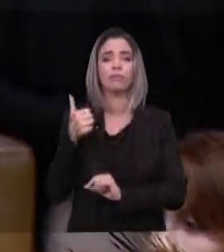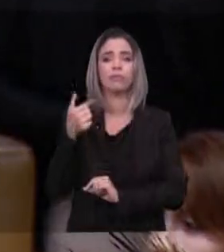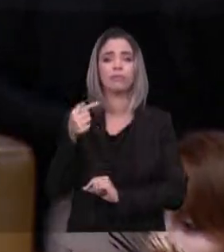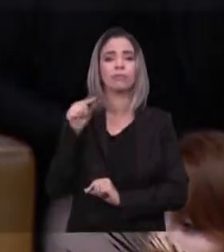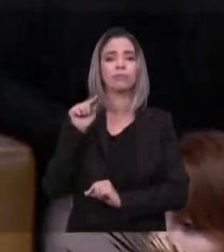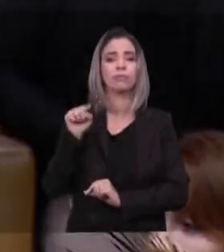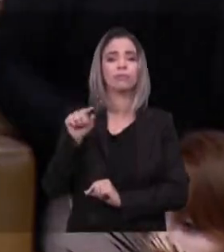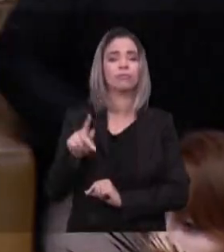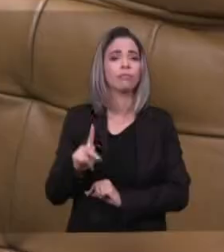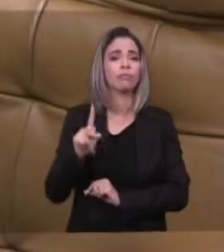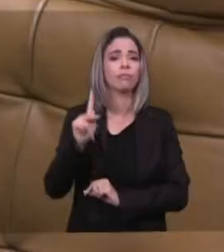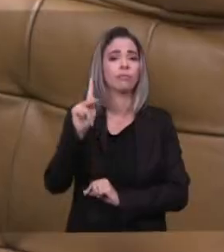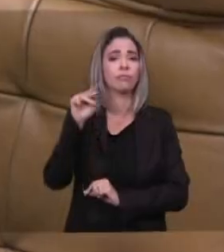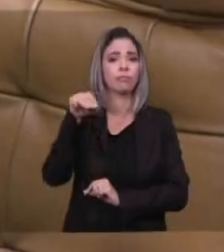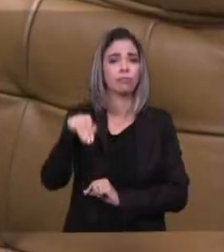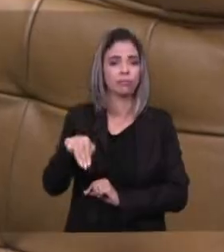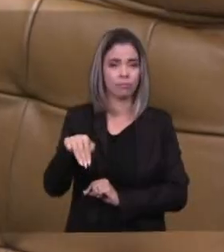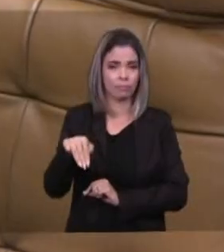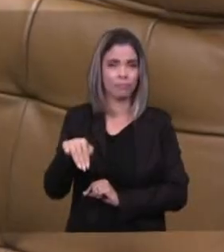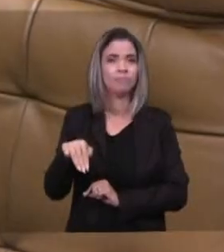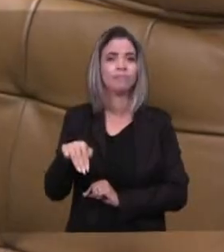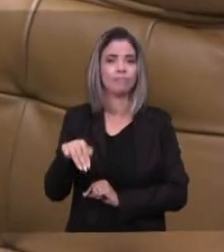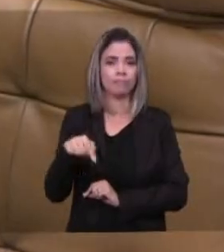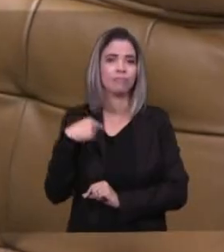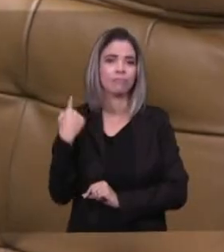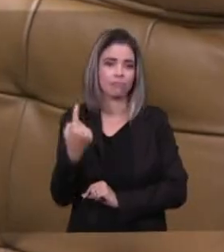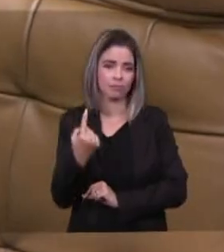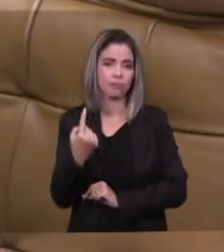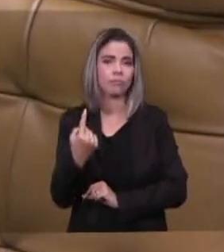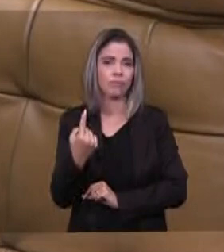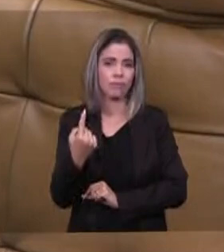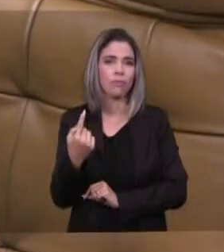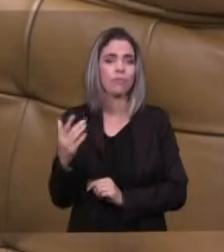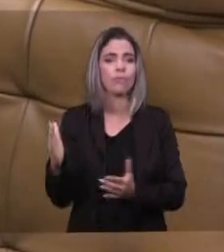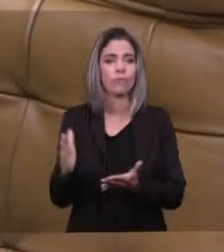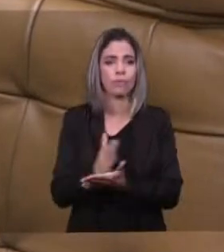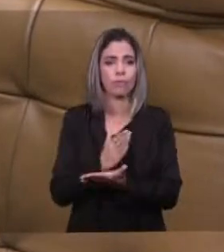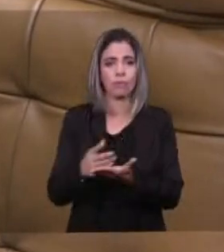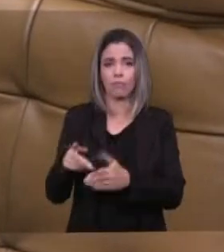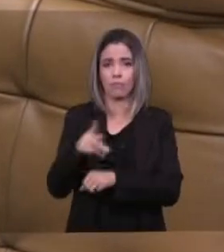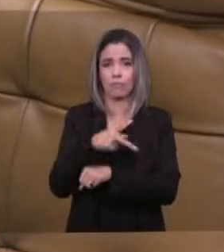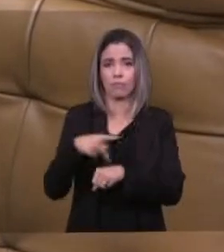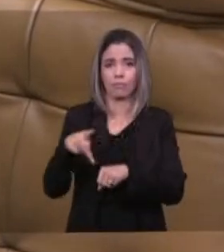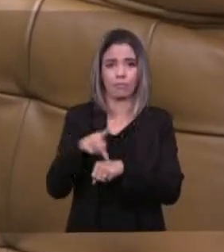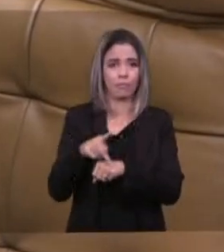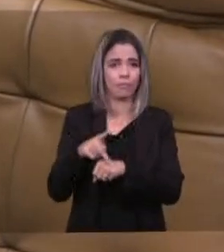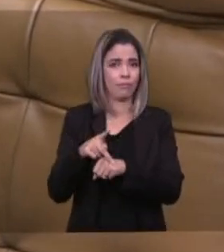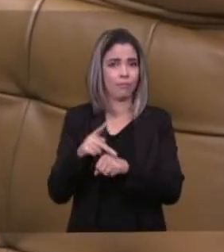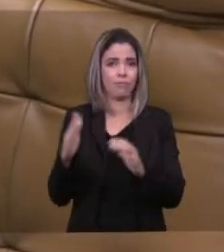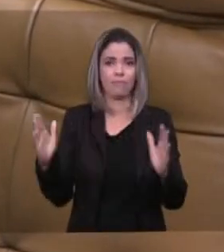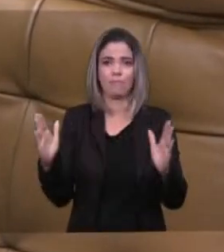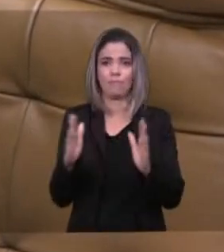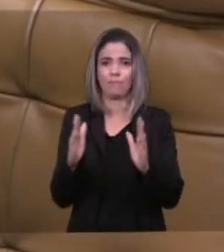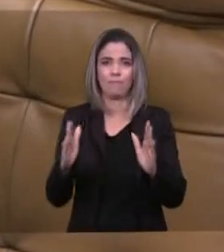mil quilômetros quadrados. Alguns países têm essa dimensão no Brasil, no mundo.